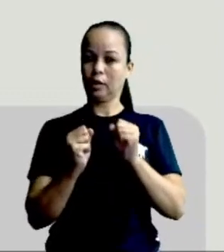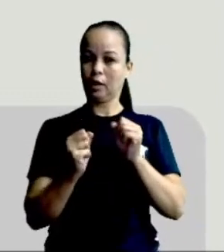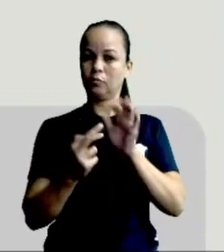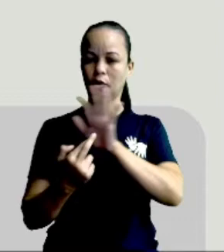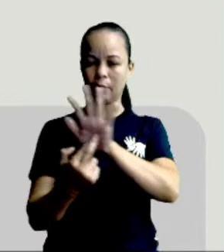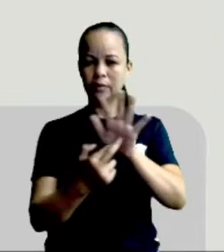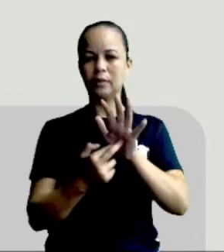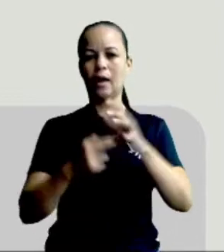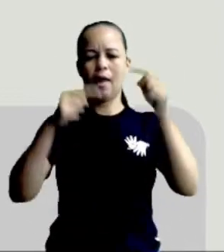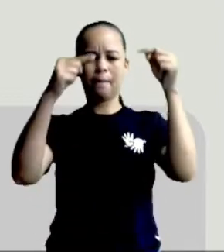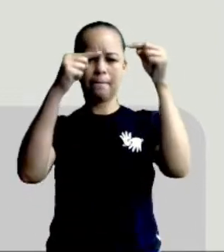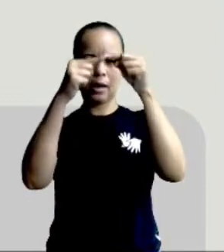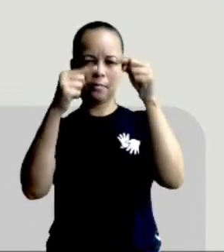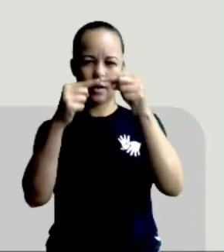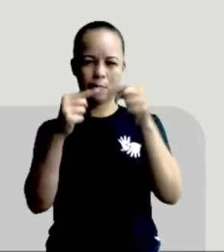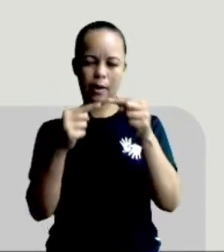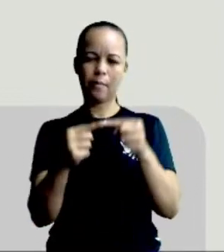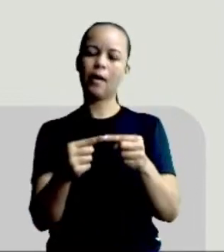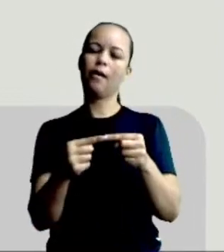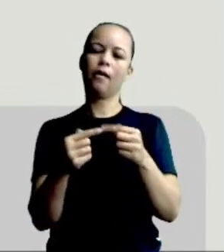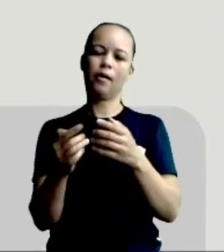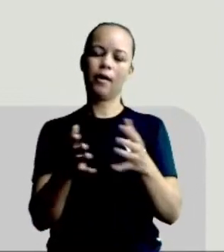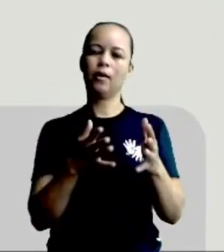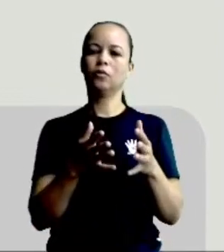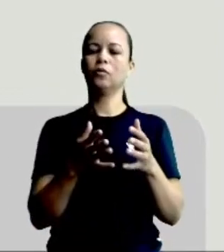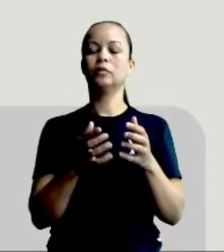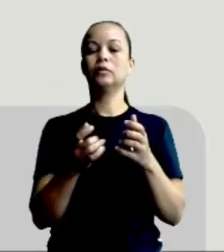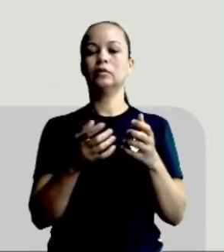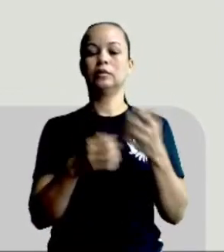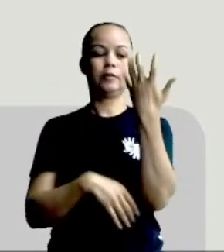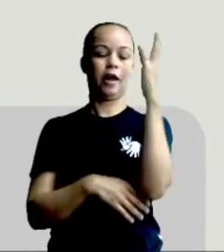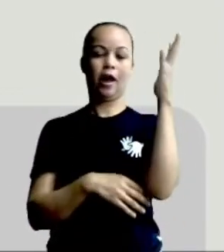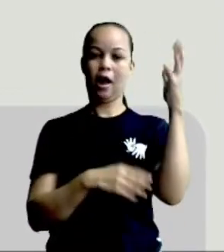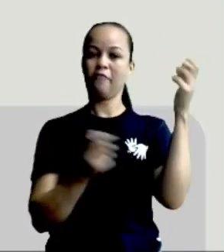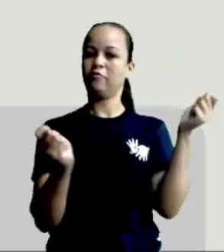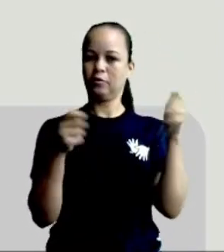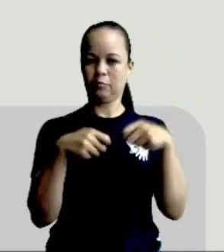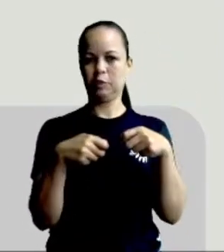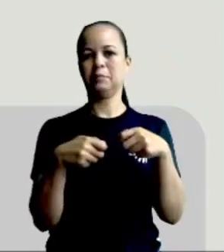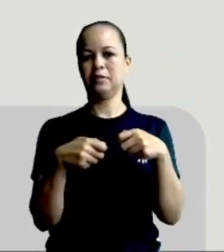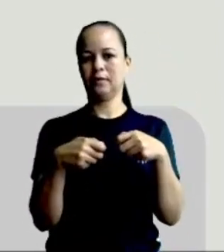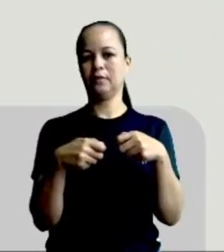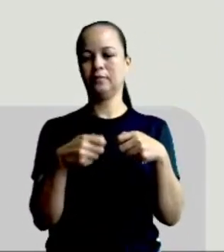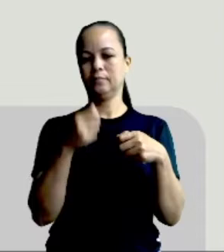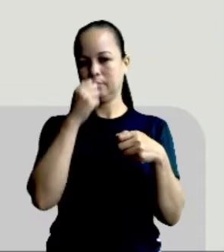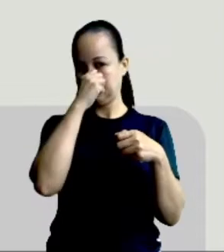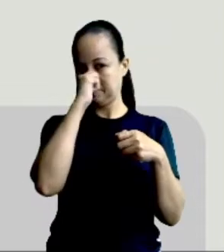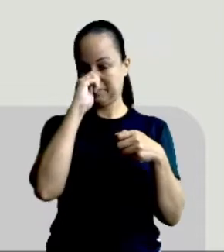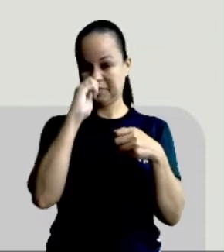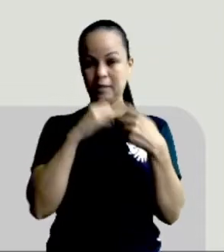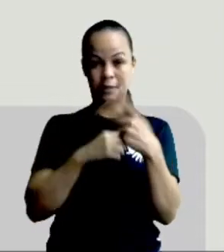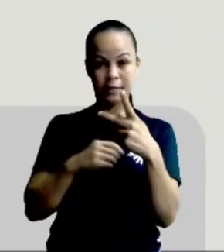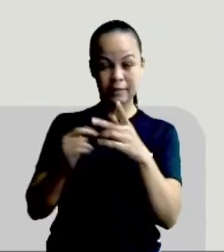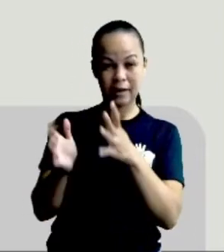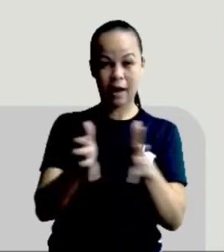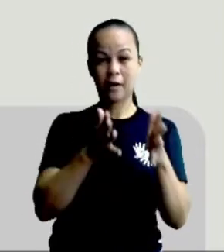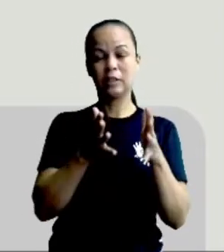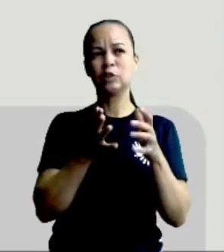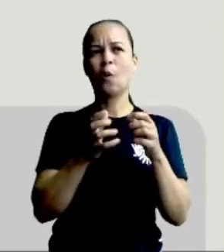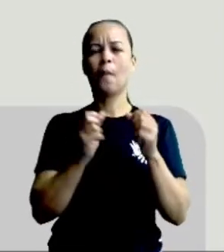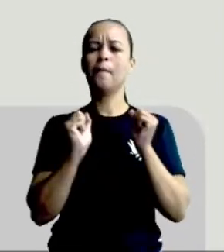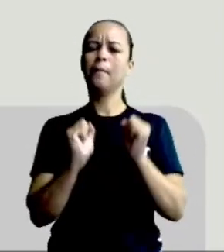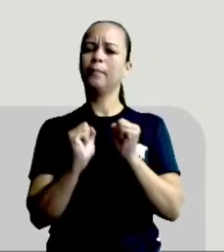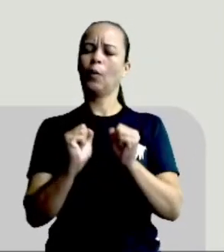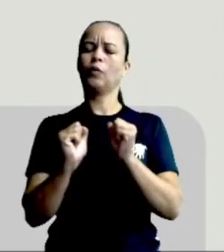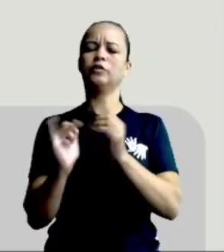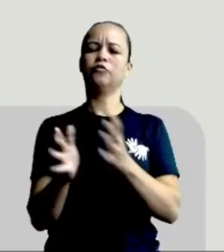a combinação entre os números por meio da árvore de possibilidades. Nesse caso, para